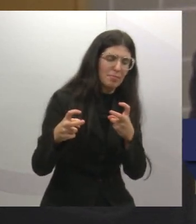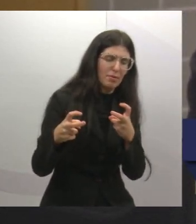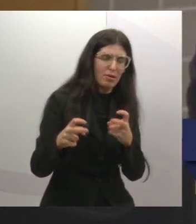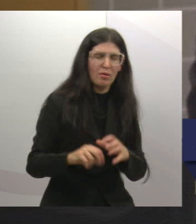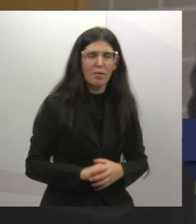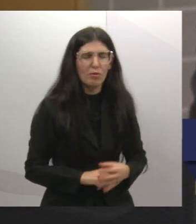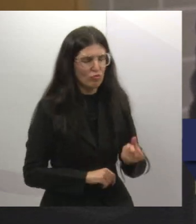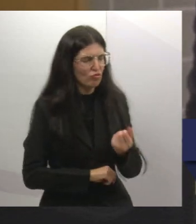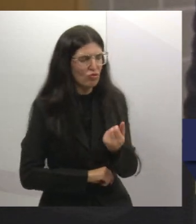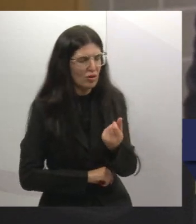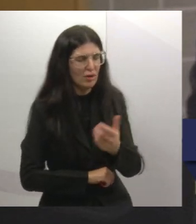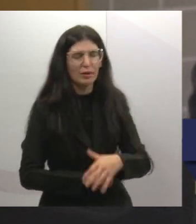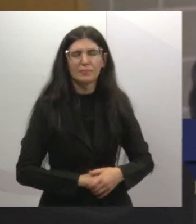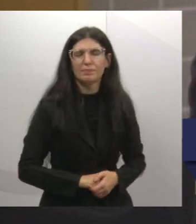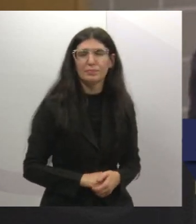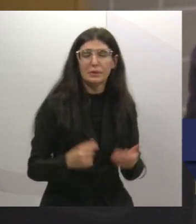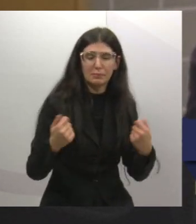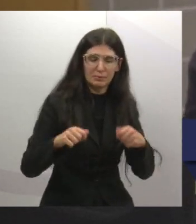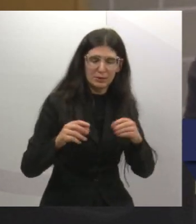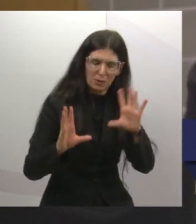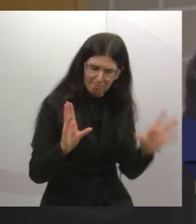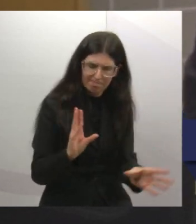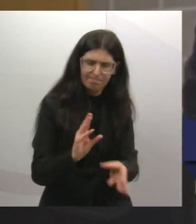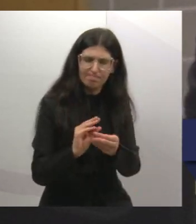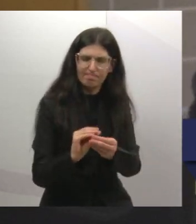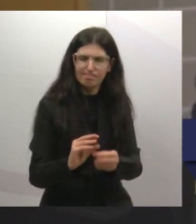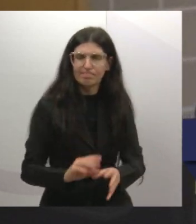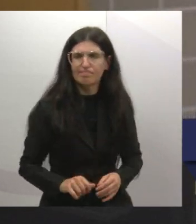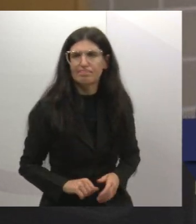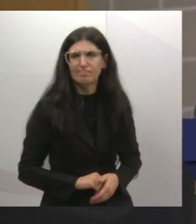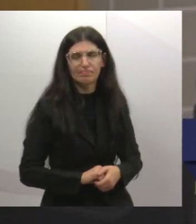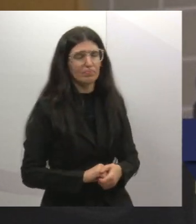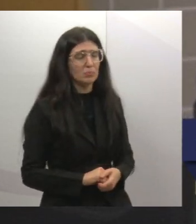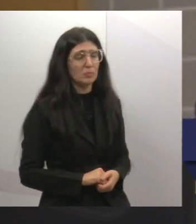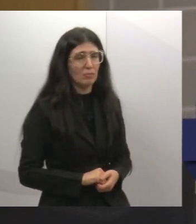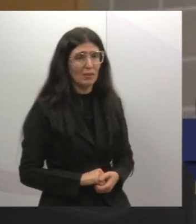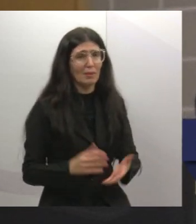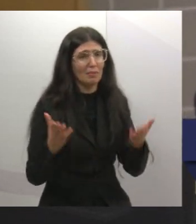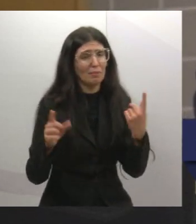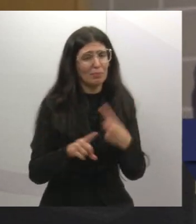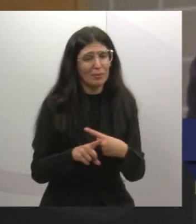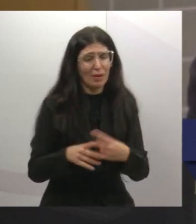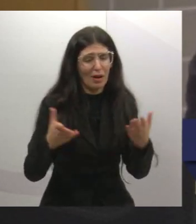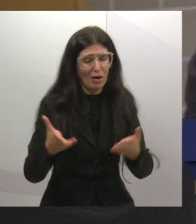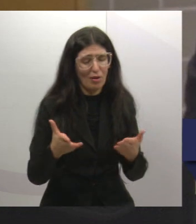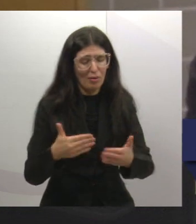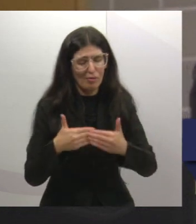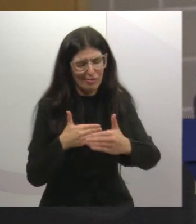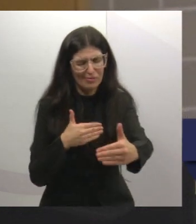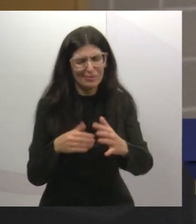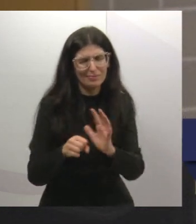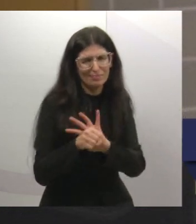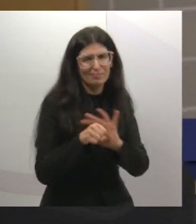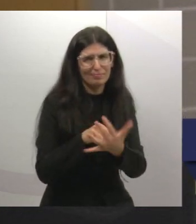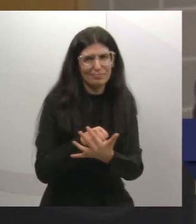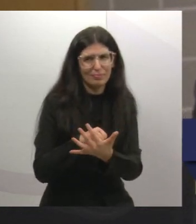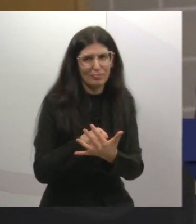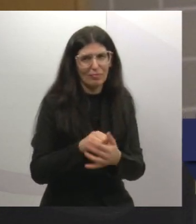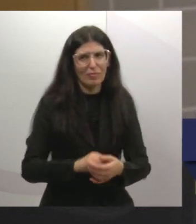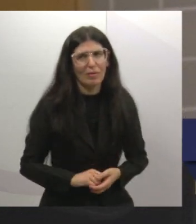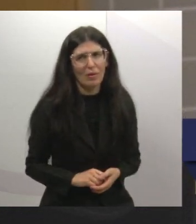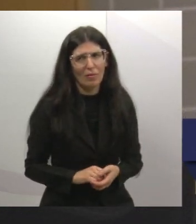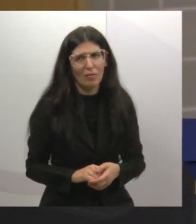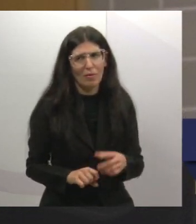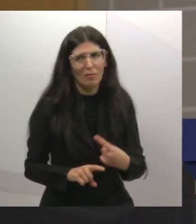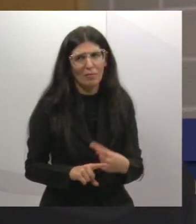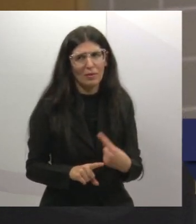que têm que ser incrementados neste momento de pandemia, que houve uma redução, talvez, da quantidade